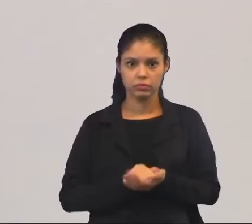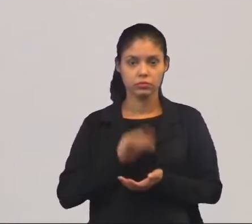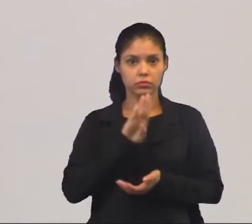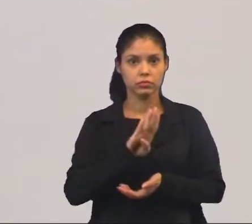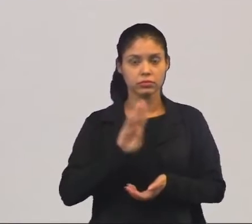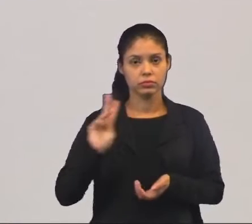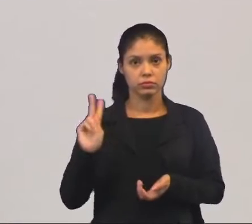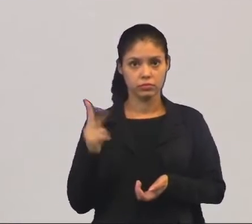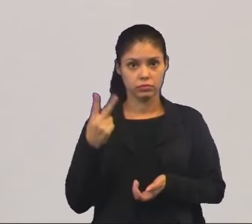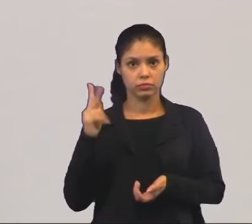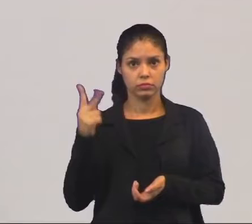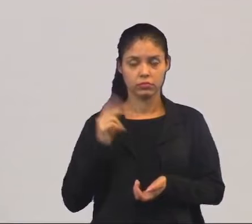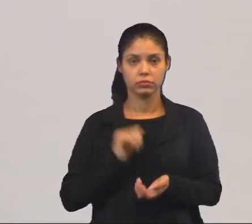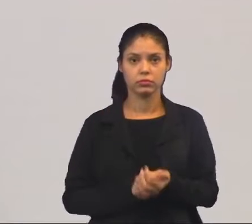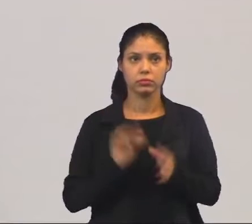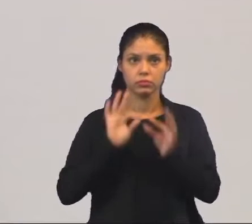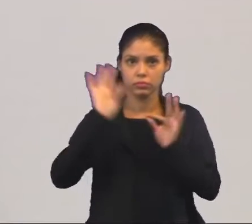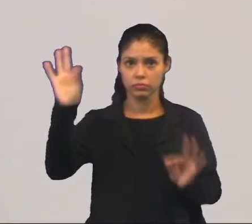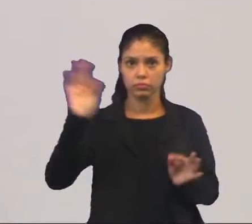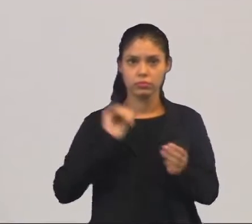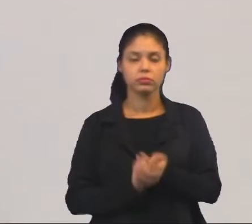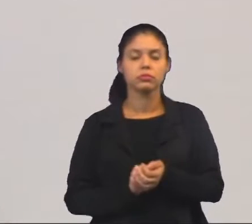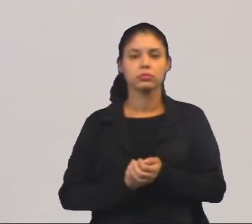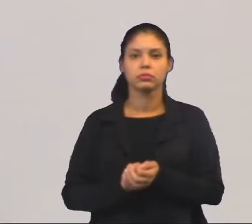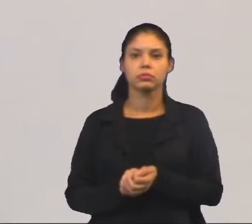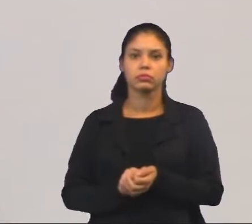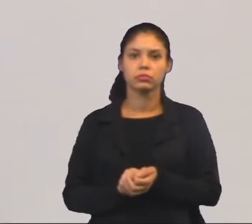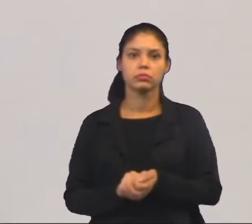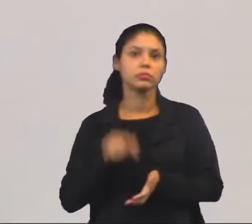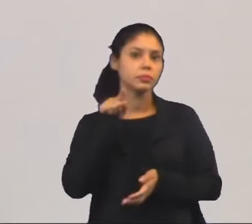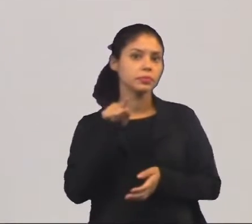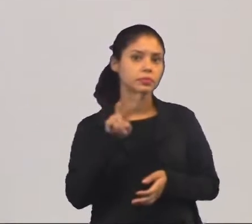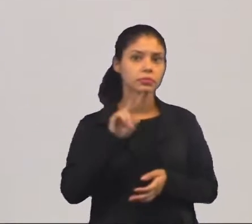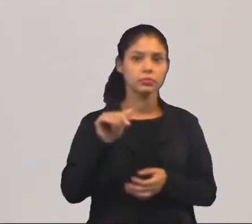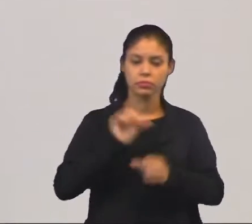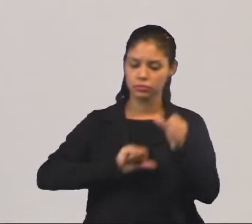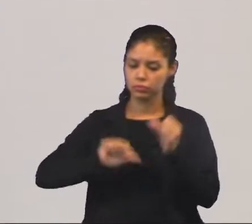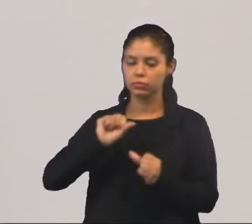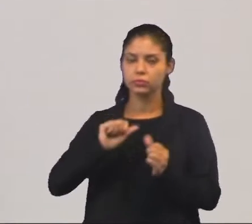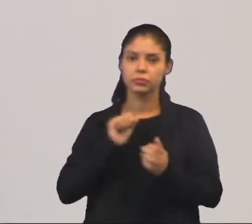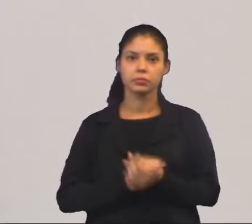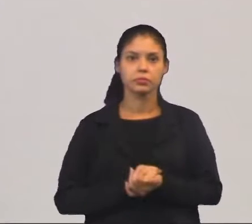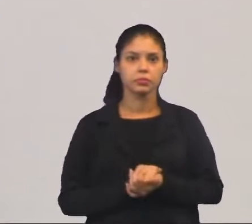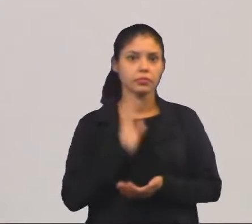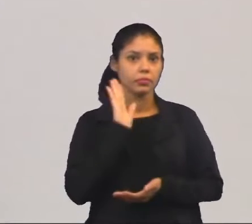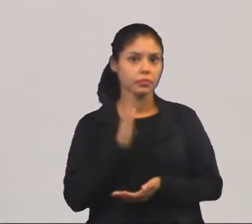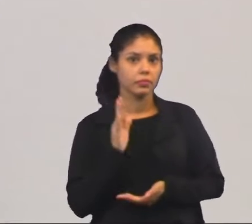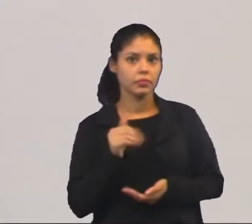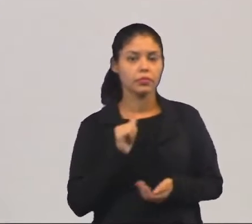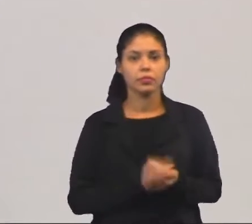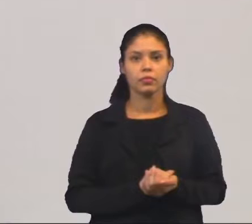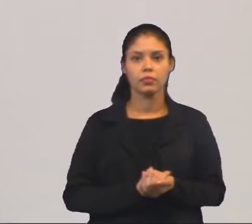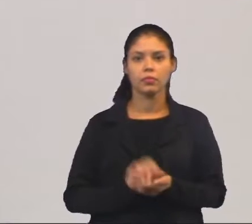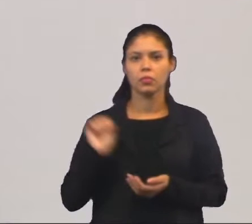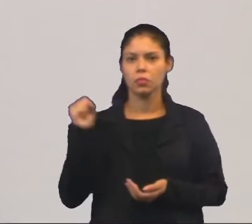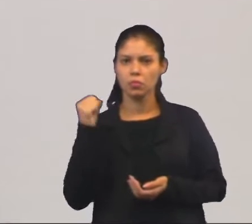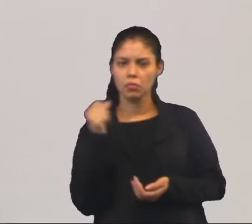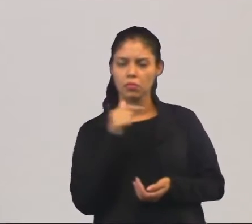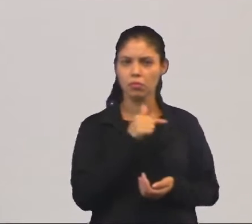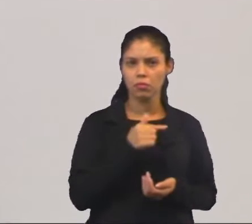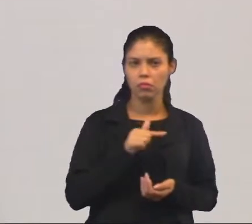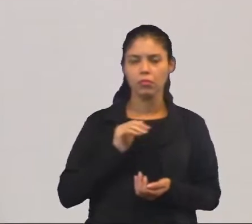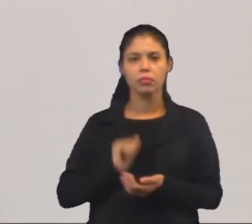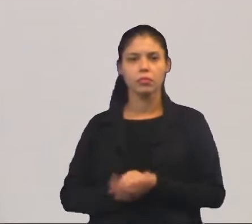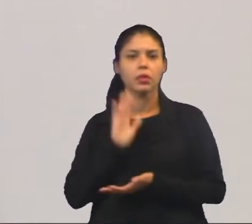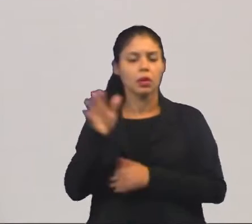base vezes altura, comprimento vezes largura. Então, aí vai mudando. Já lá quando vai para o sétimo, oitavo ano,